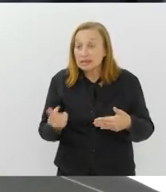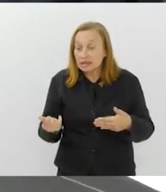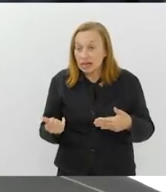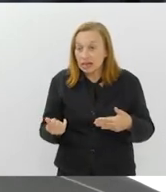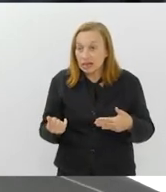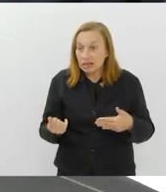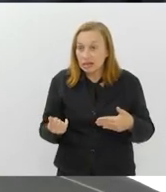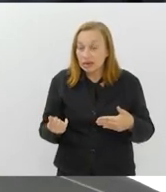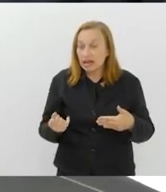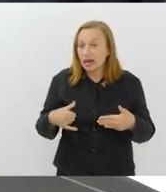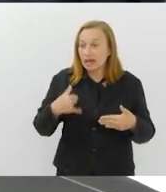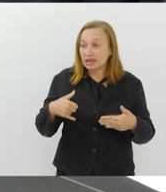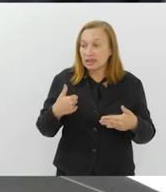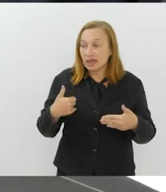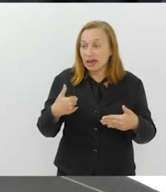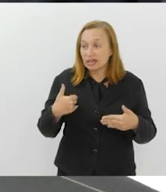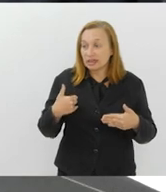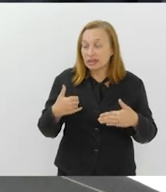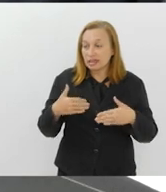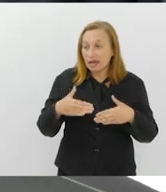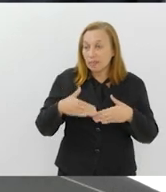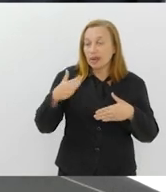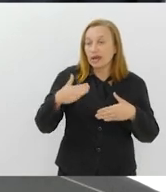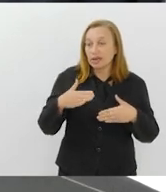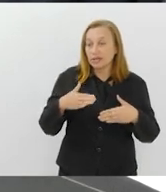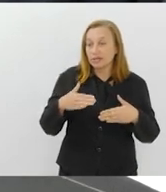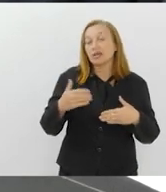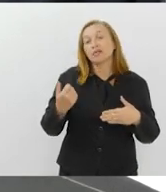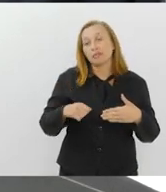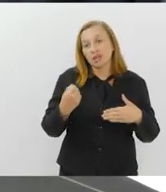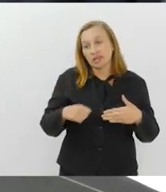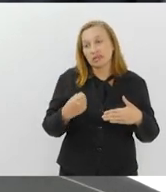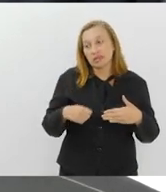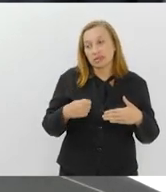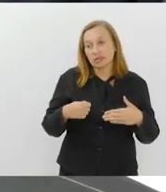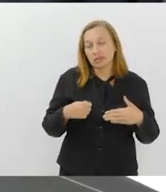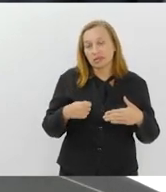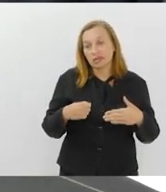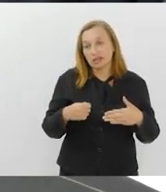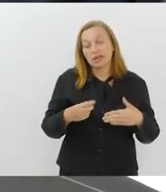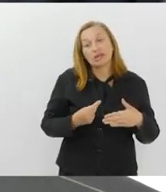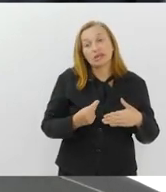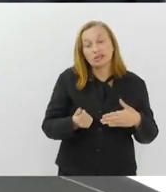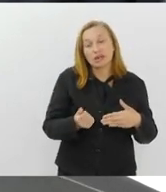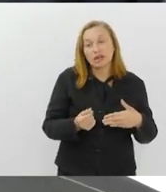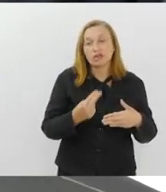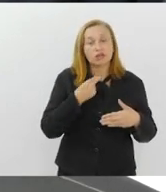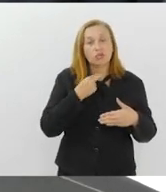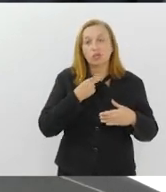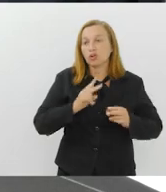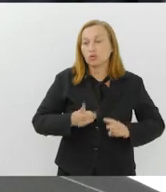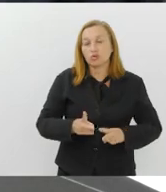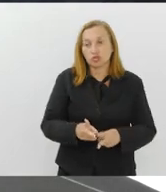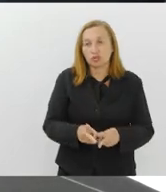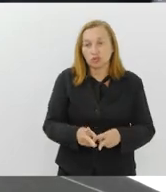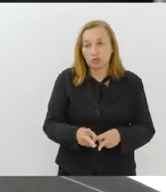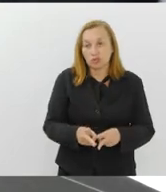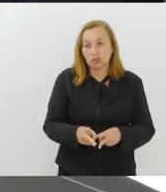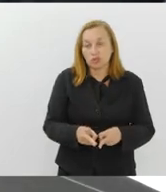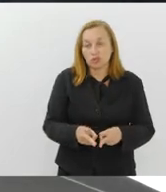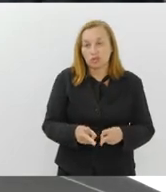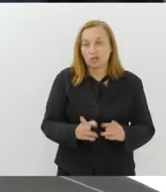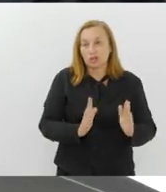grupo fechado, daquele grupo elegível, ele tem que sair daquela operadora. A operadora não pode mantê-lo, sob